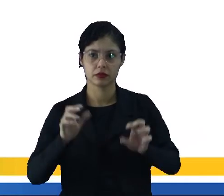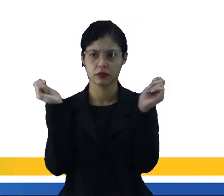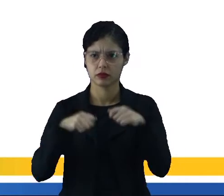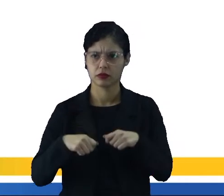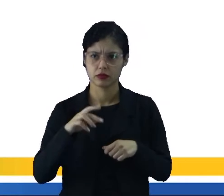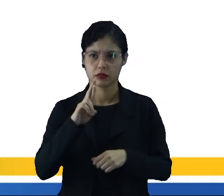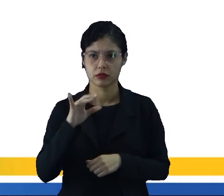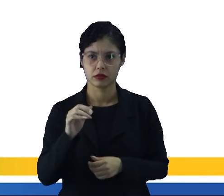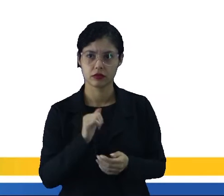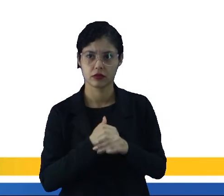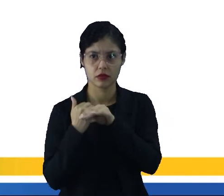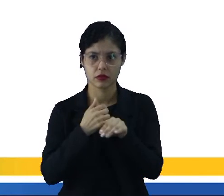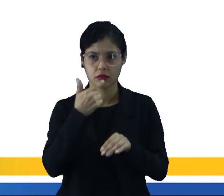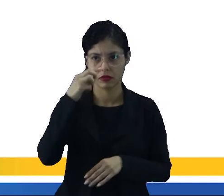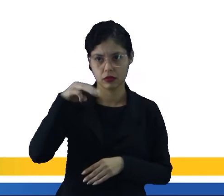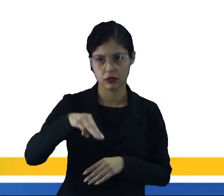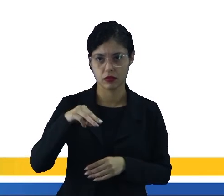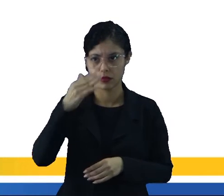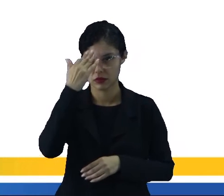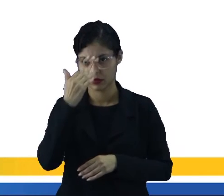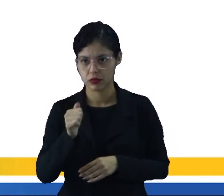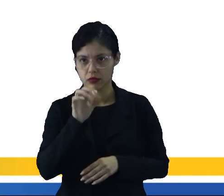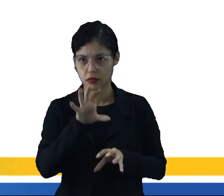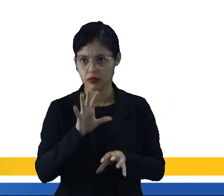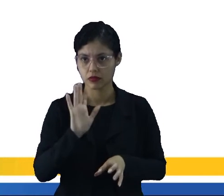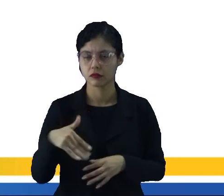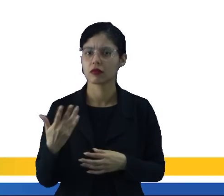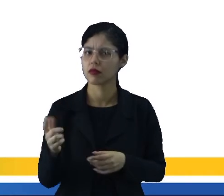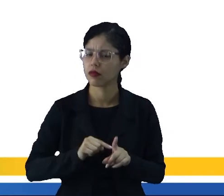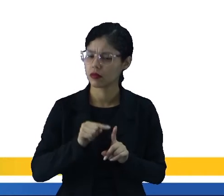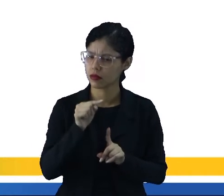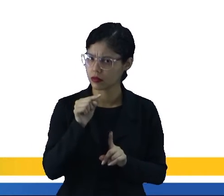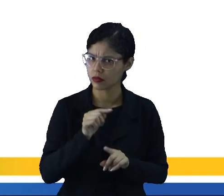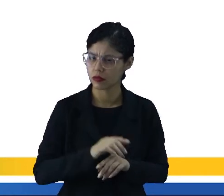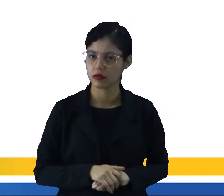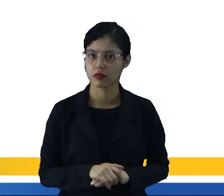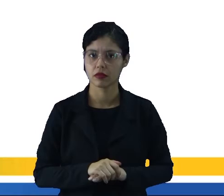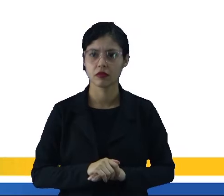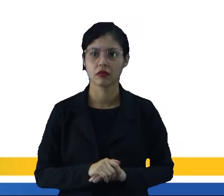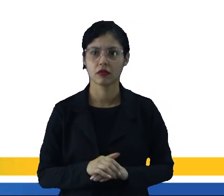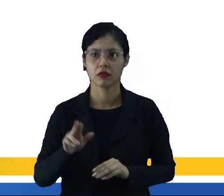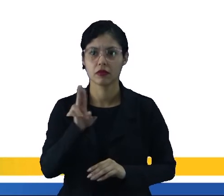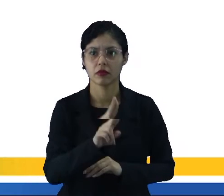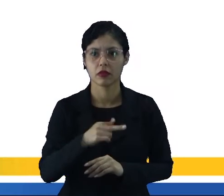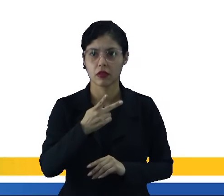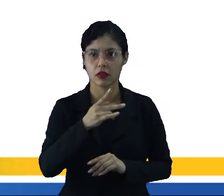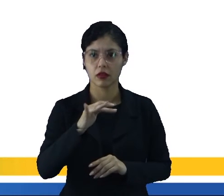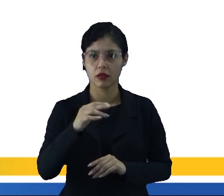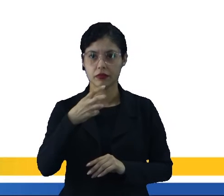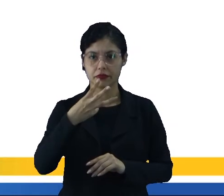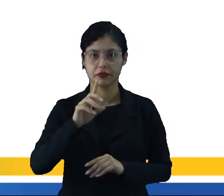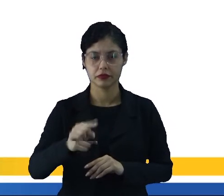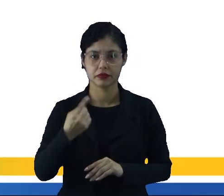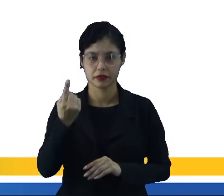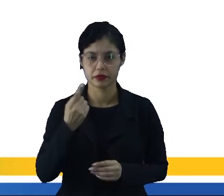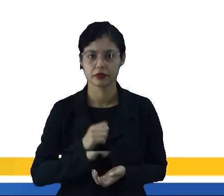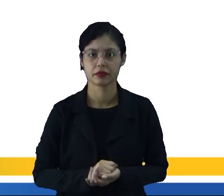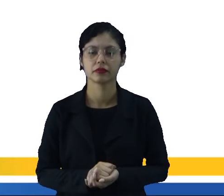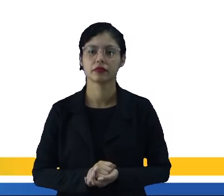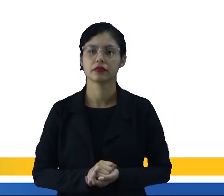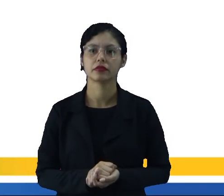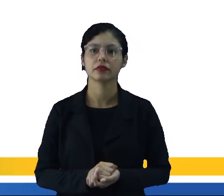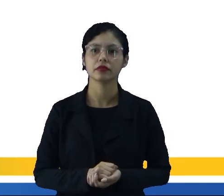possui raio igual a 2 metros sabendo disso Qual é o seu volume use o pi igual a 3,1